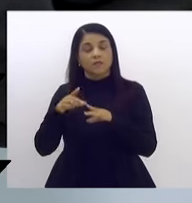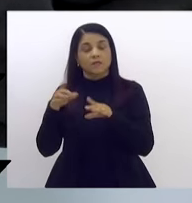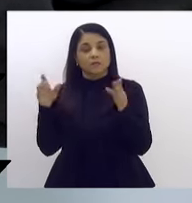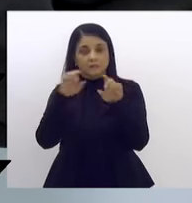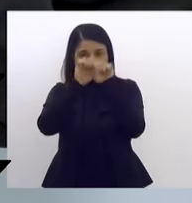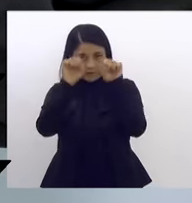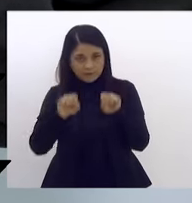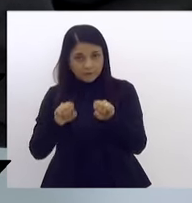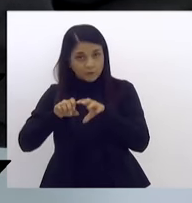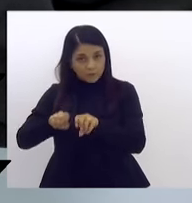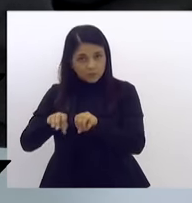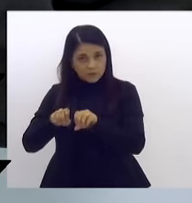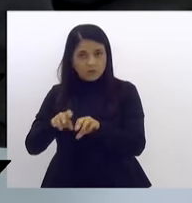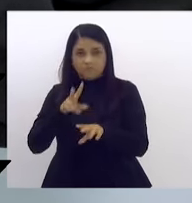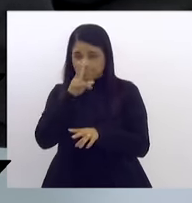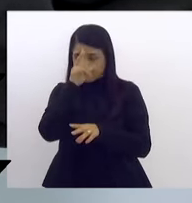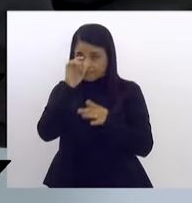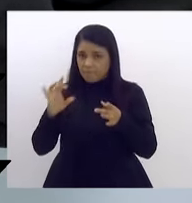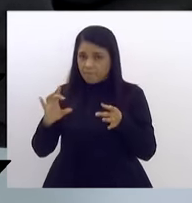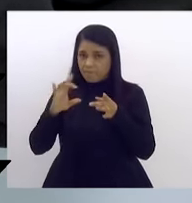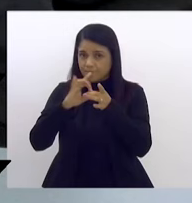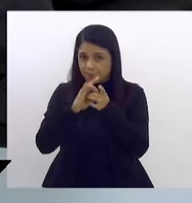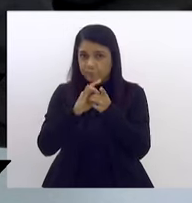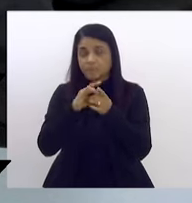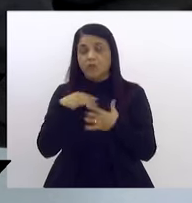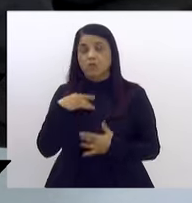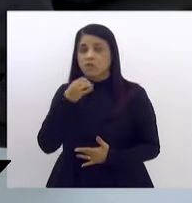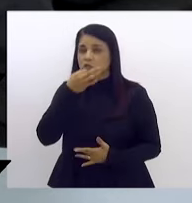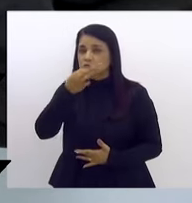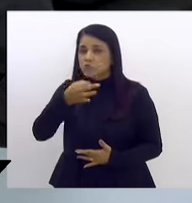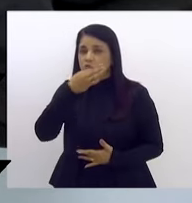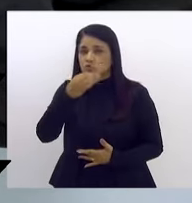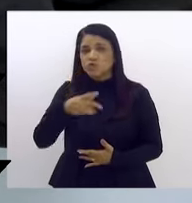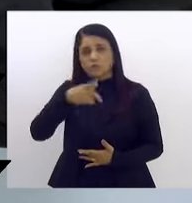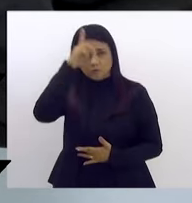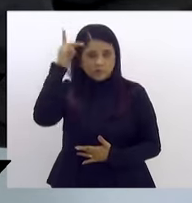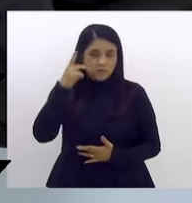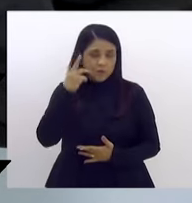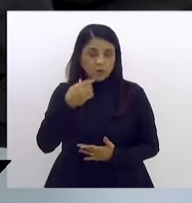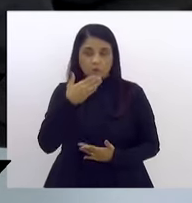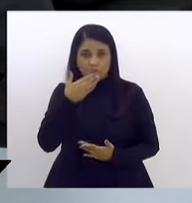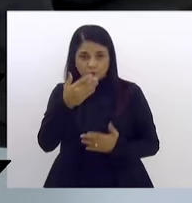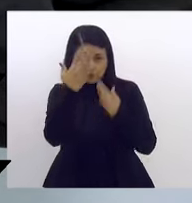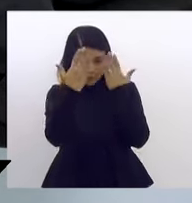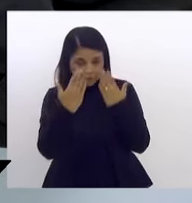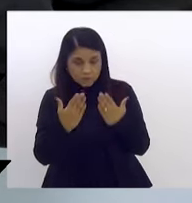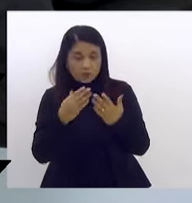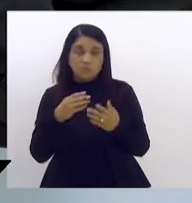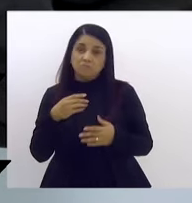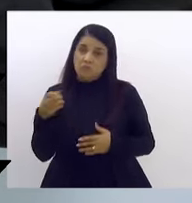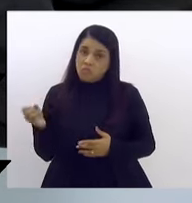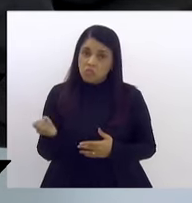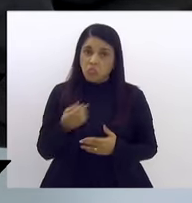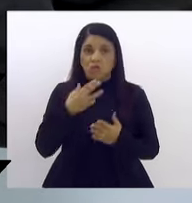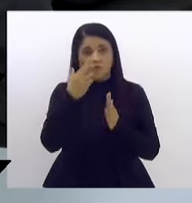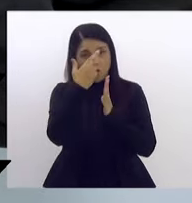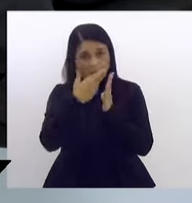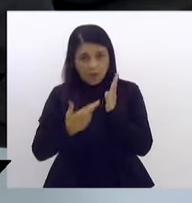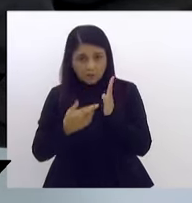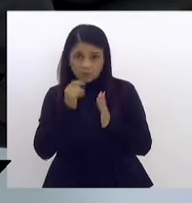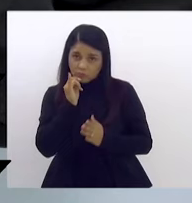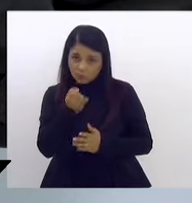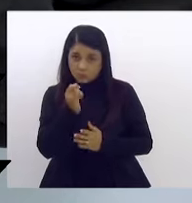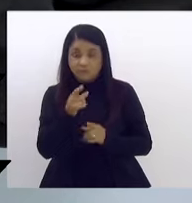sugerir também aí ao ao ao Deputado Luiz Paulo que pediu vista e talvez se torne então um novo relator se possível